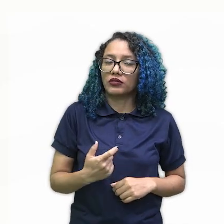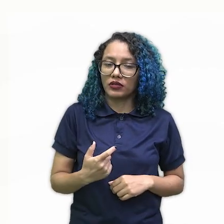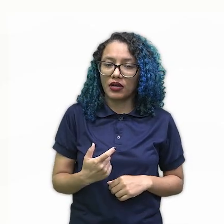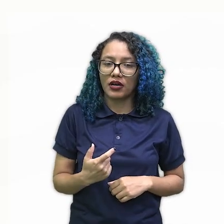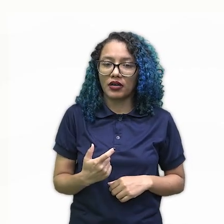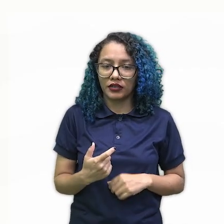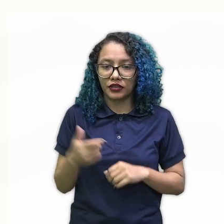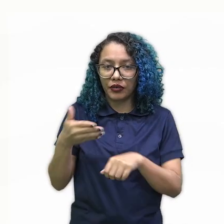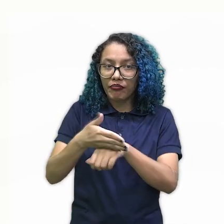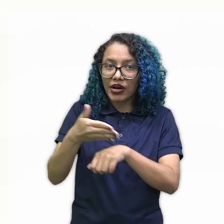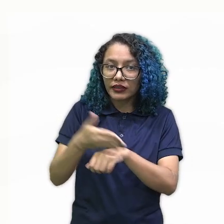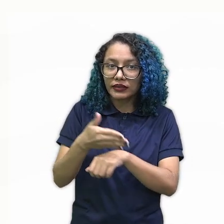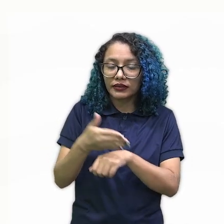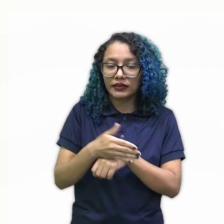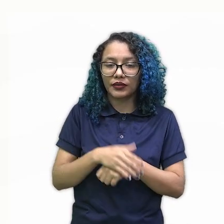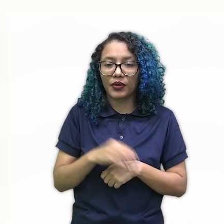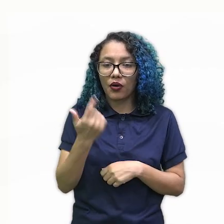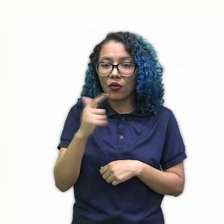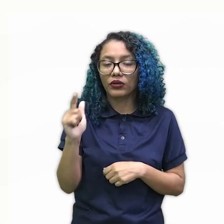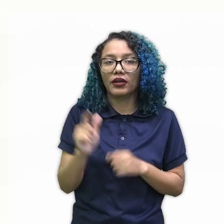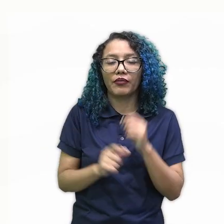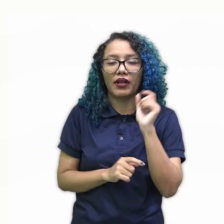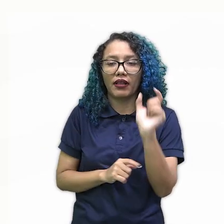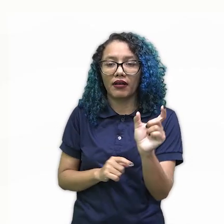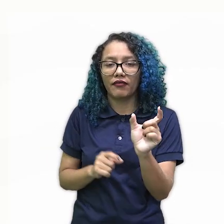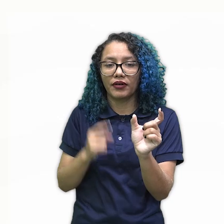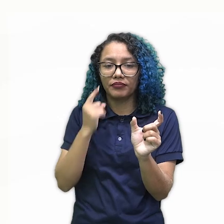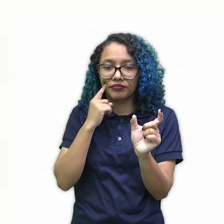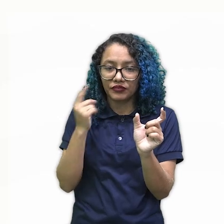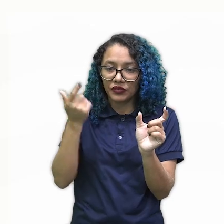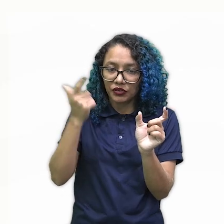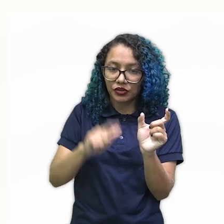palavrinha destacada. Were wearing,